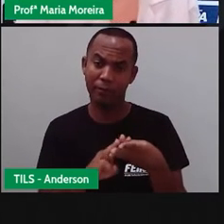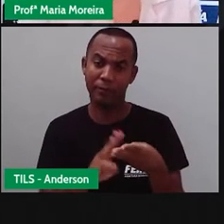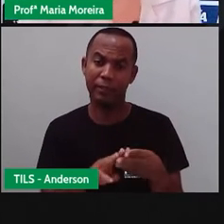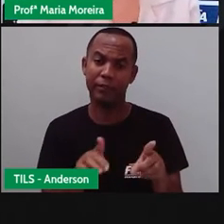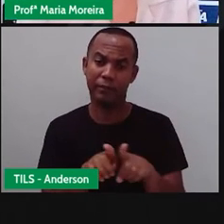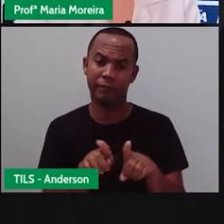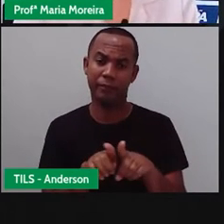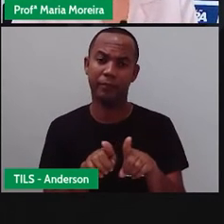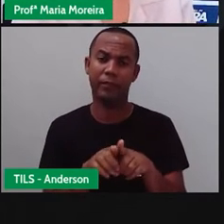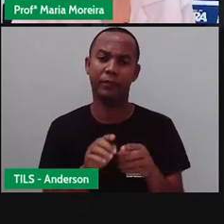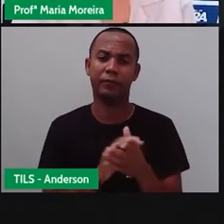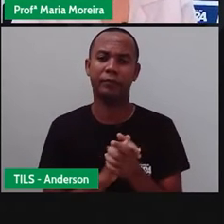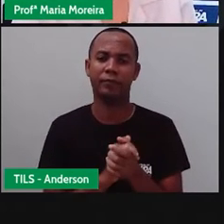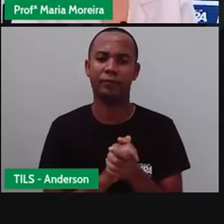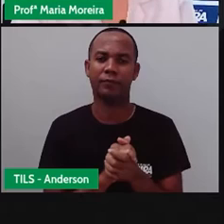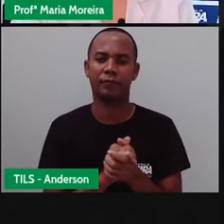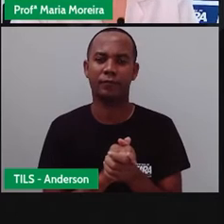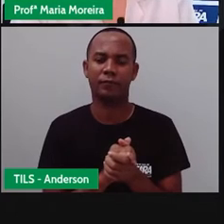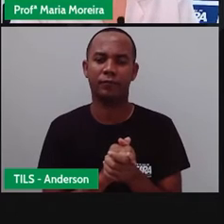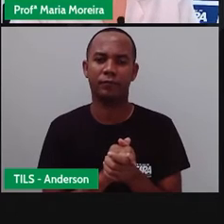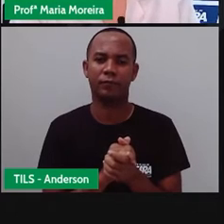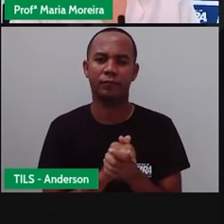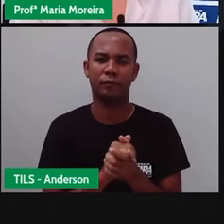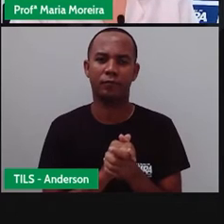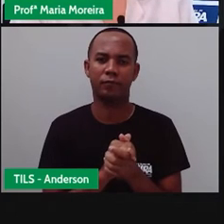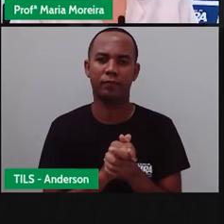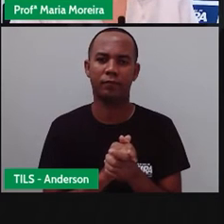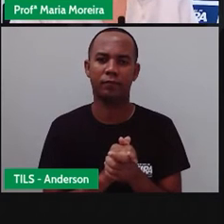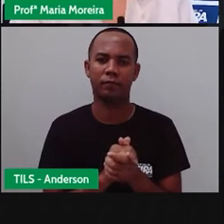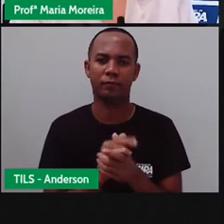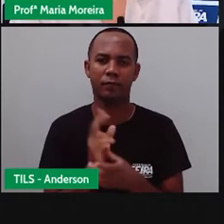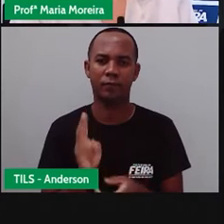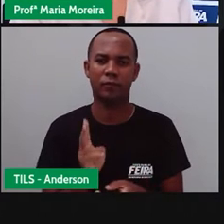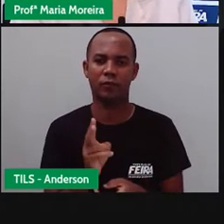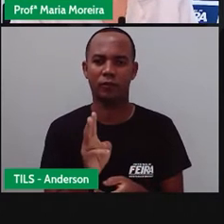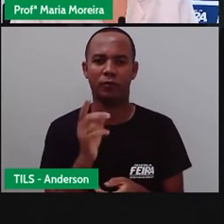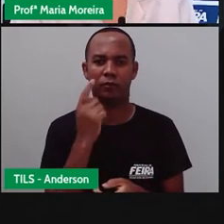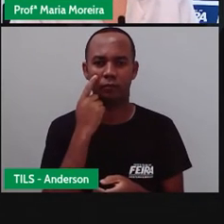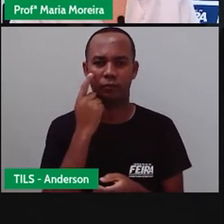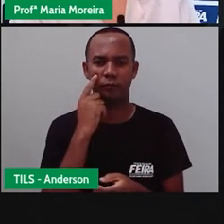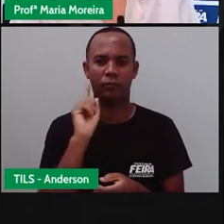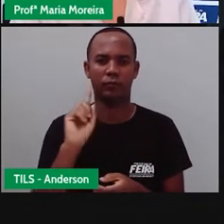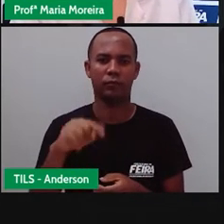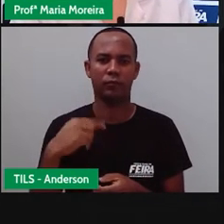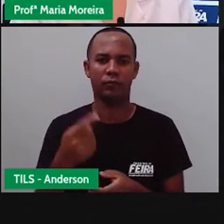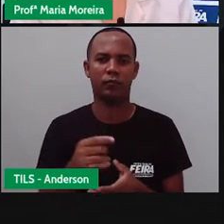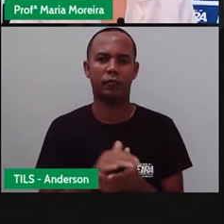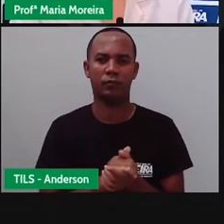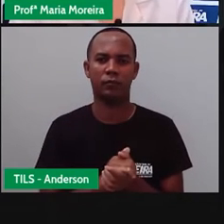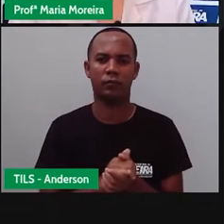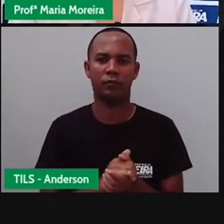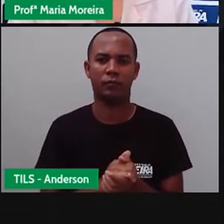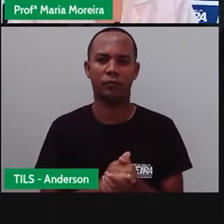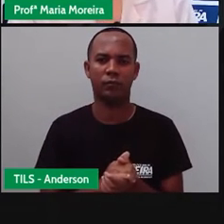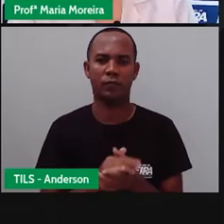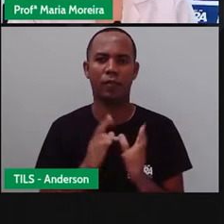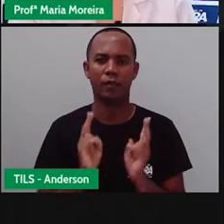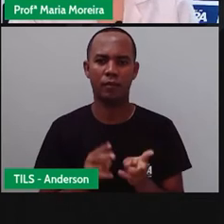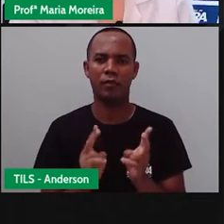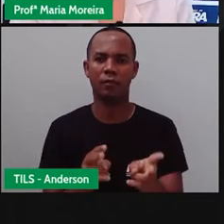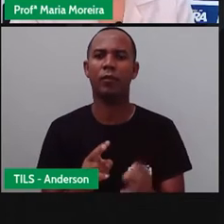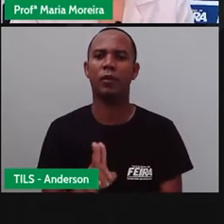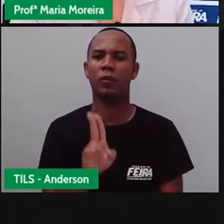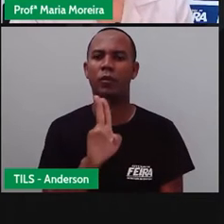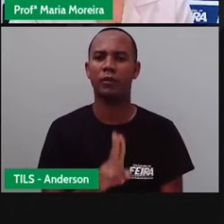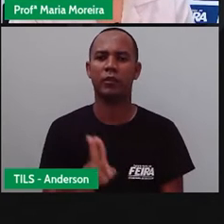e as não planas e espaciais tá vamos continuar vindo aí depois o hábito de usar os